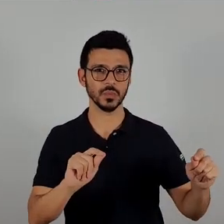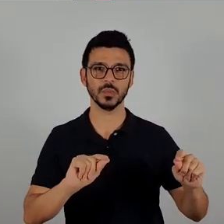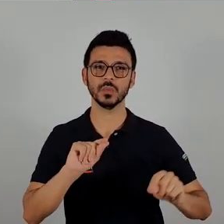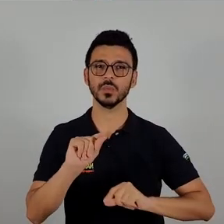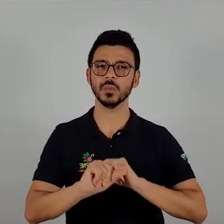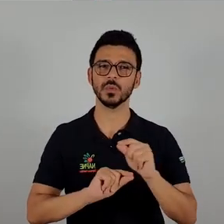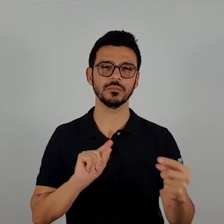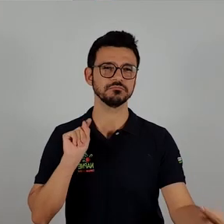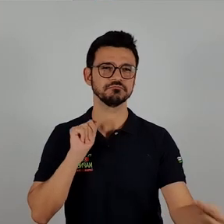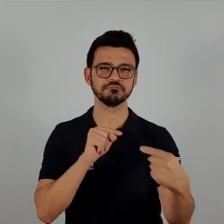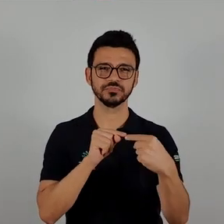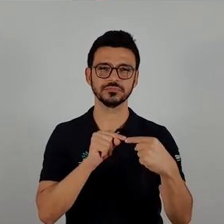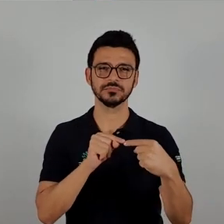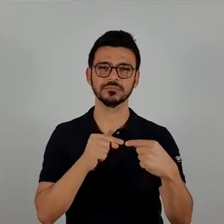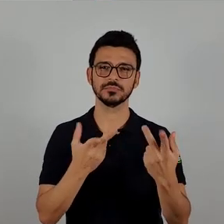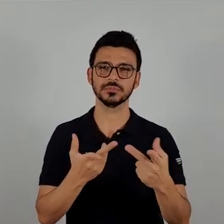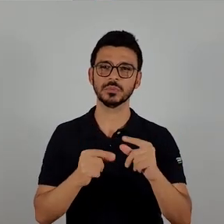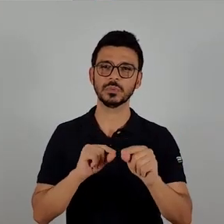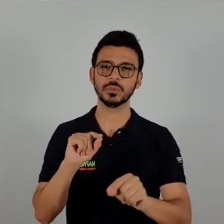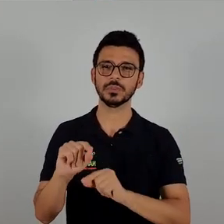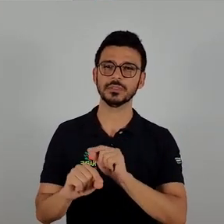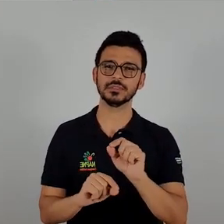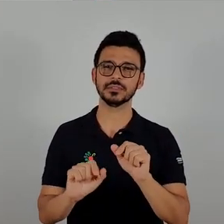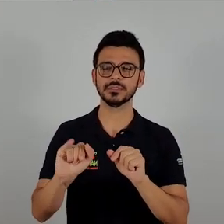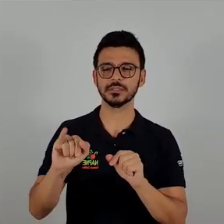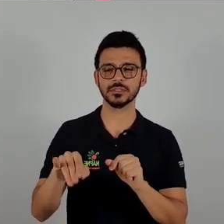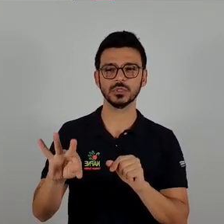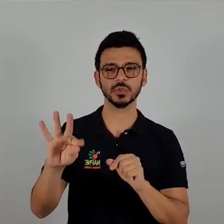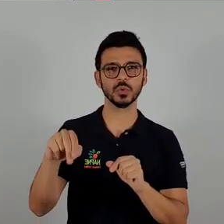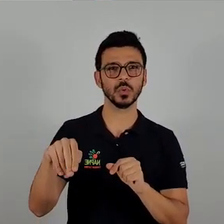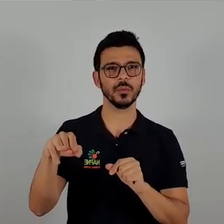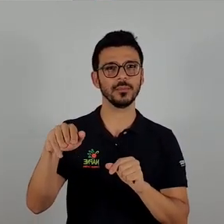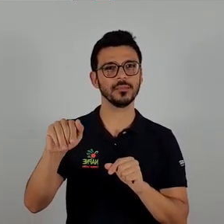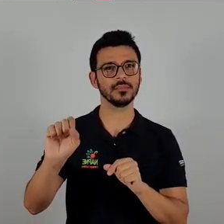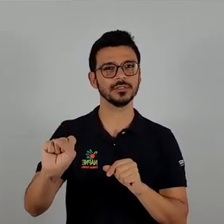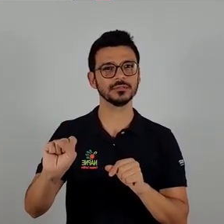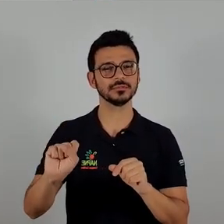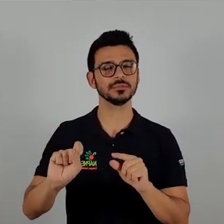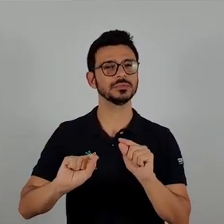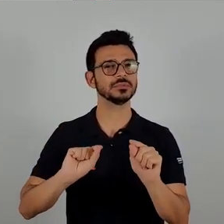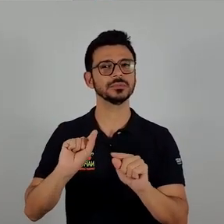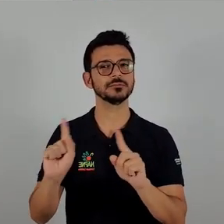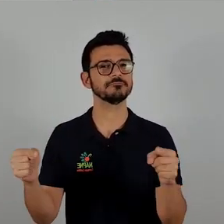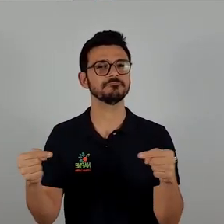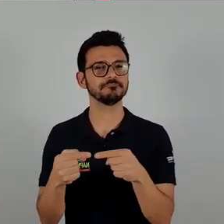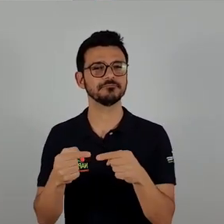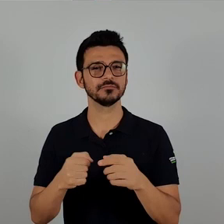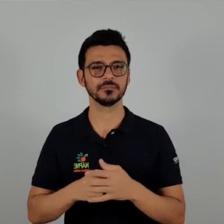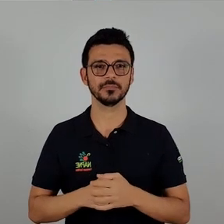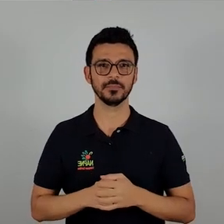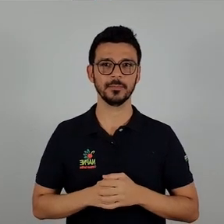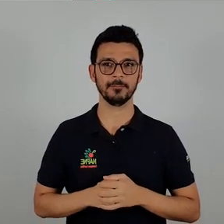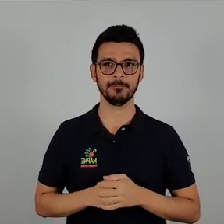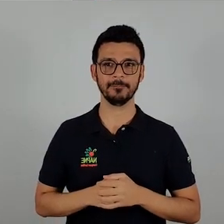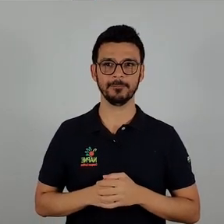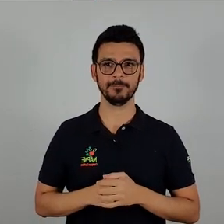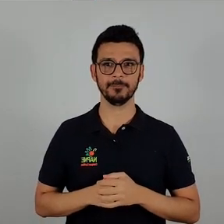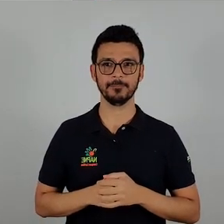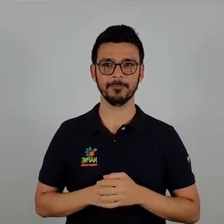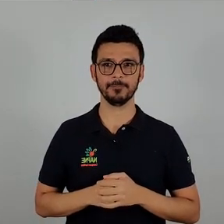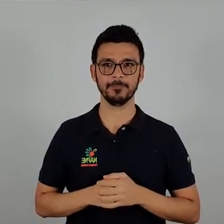Por isso a eficácia, né, controversamente é muito mais prolongada, enquanto a outra é mais curta, menos efeitos colaterais,